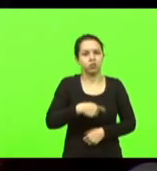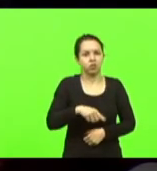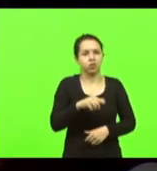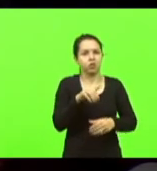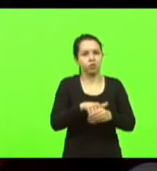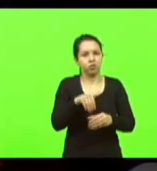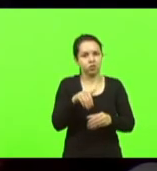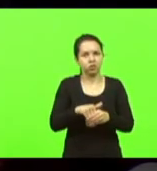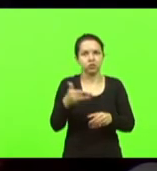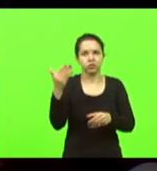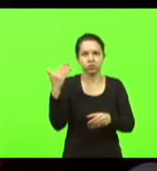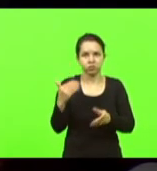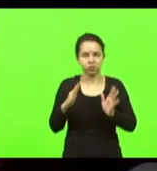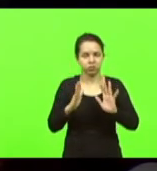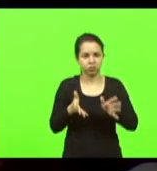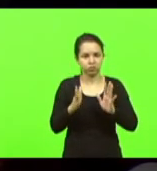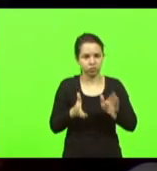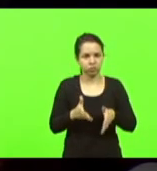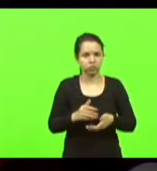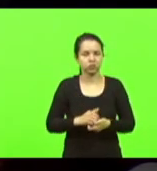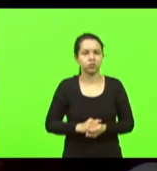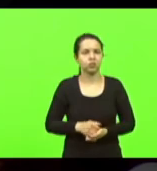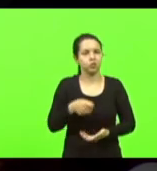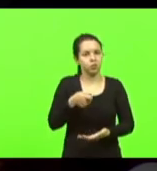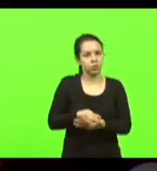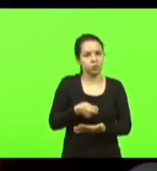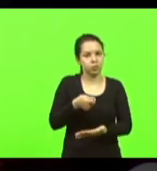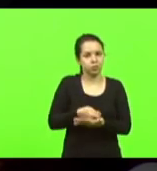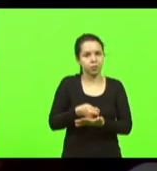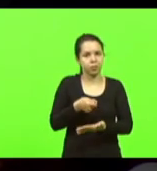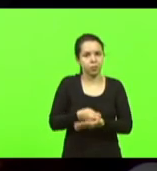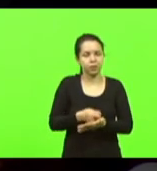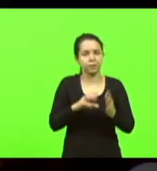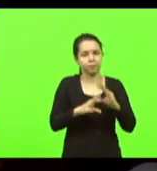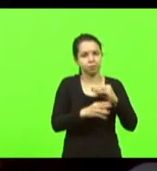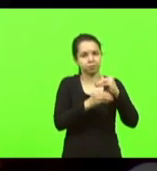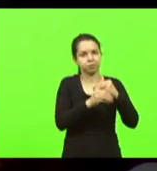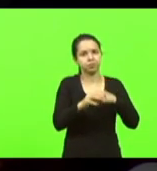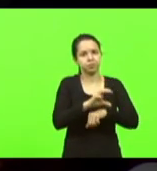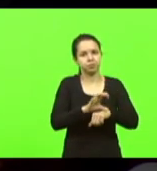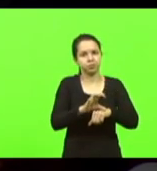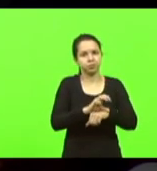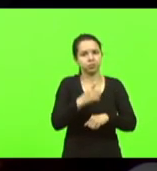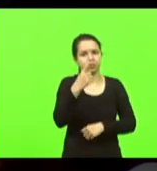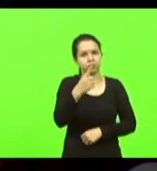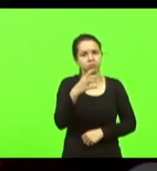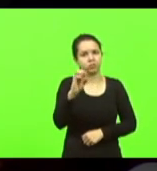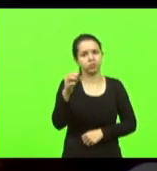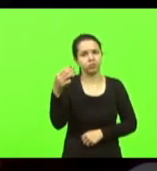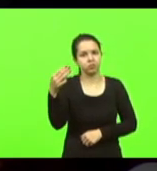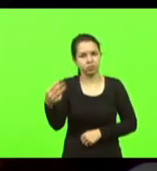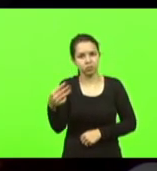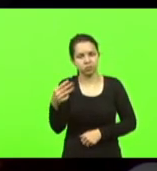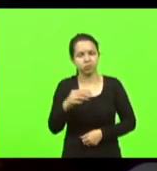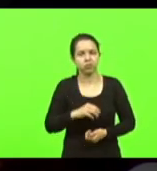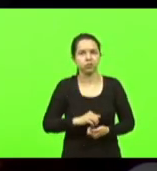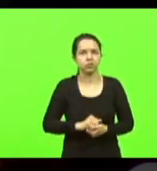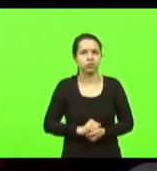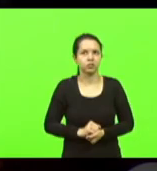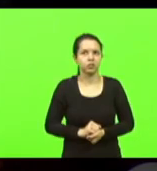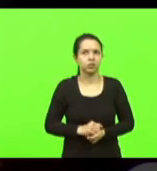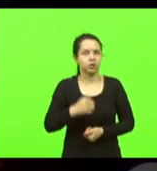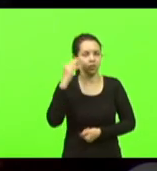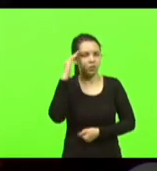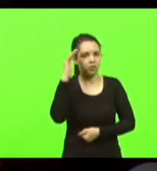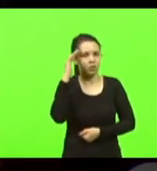anteriormente fruto aí de uma obrigação da emenda condicional nº 103 ó e aqui eu